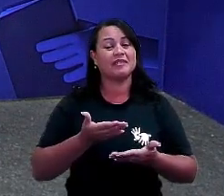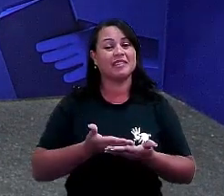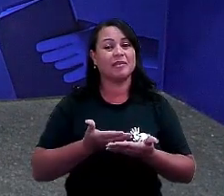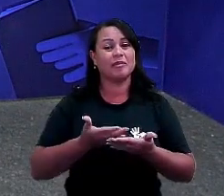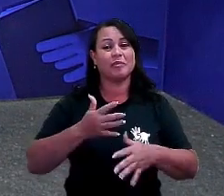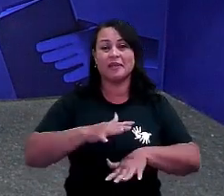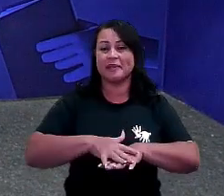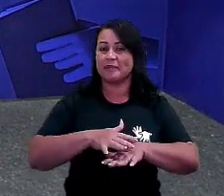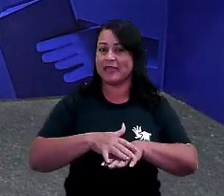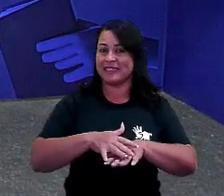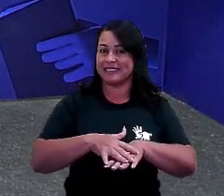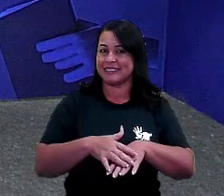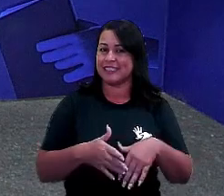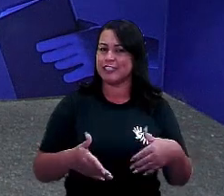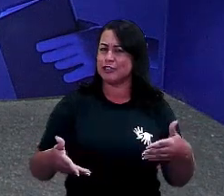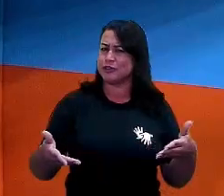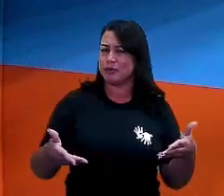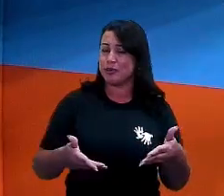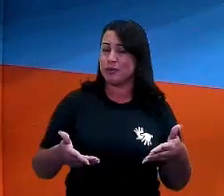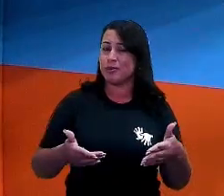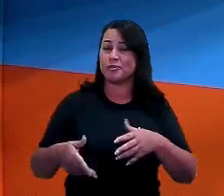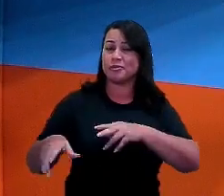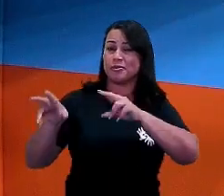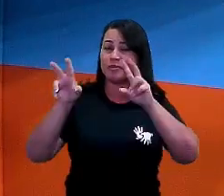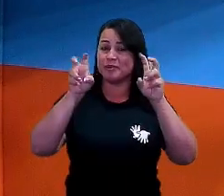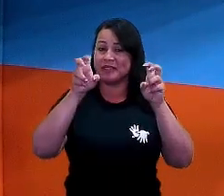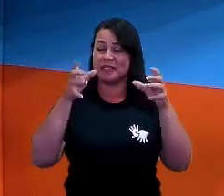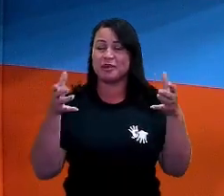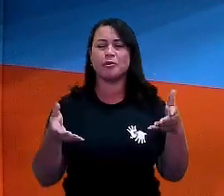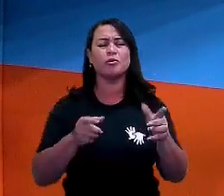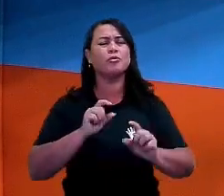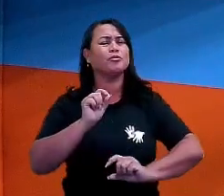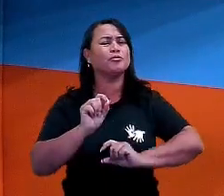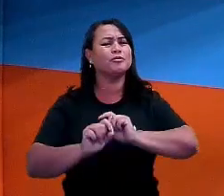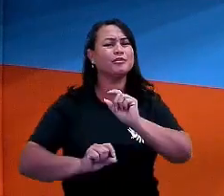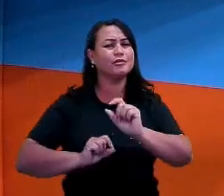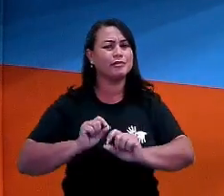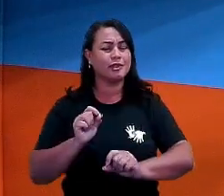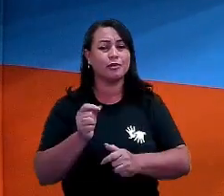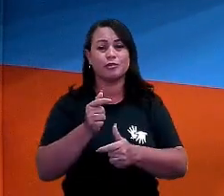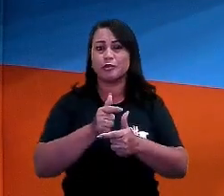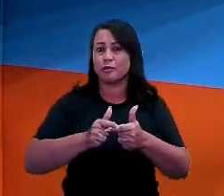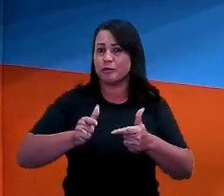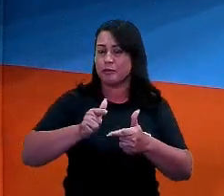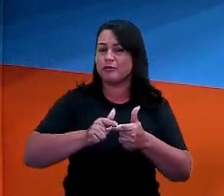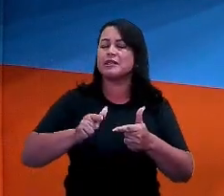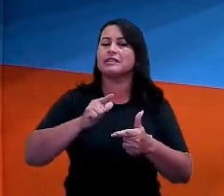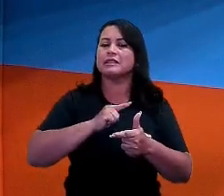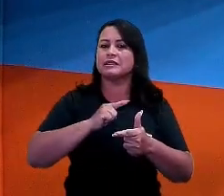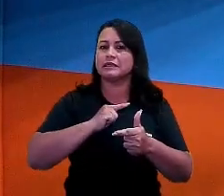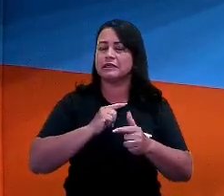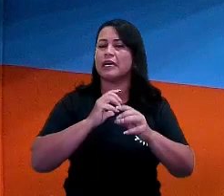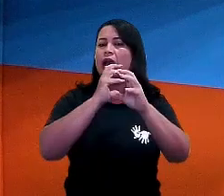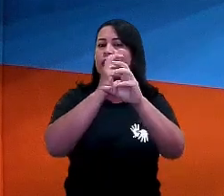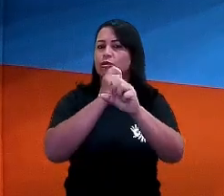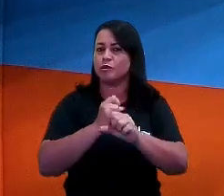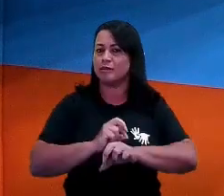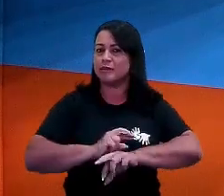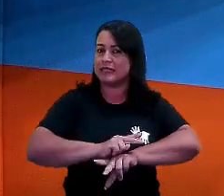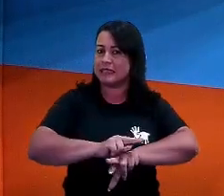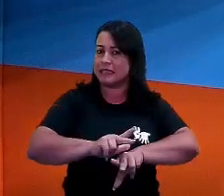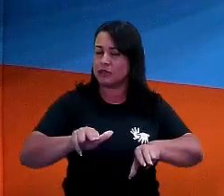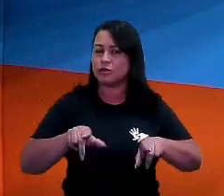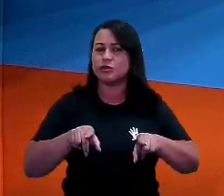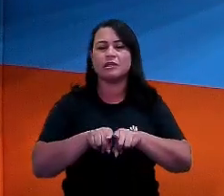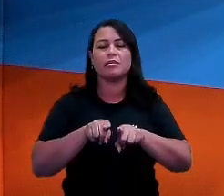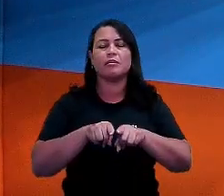de matemática de hoje. O nosso tema trabalhado hoje será os problemas que envolvam as operações básicas e